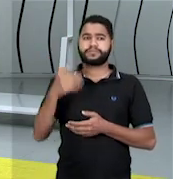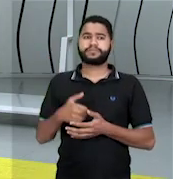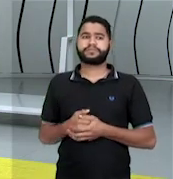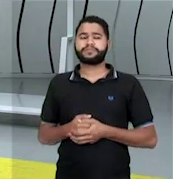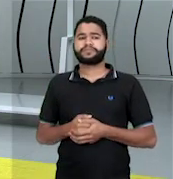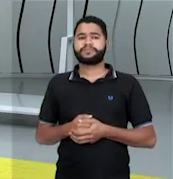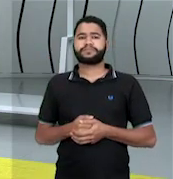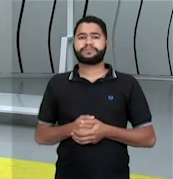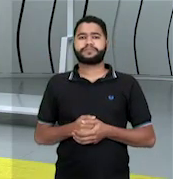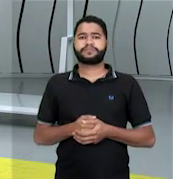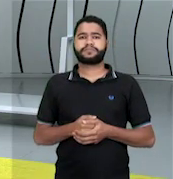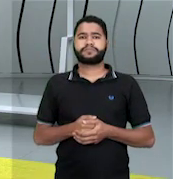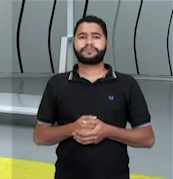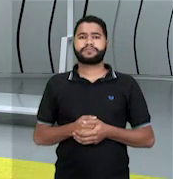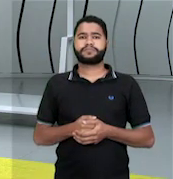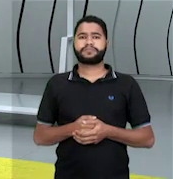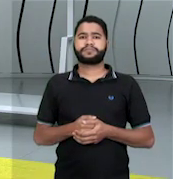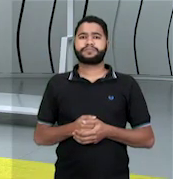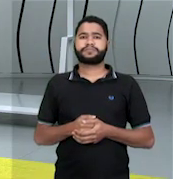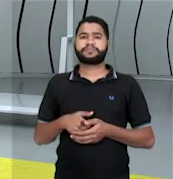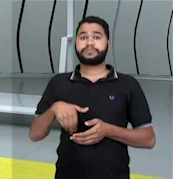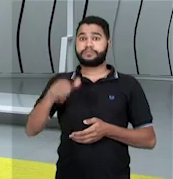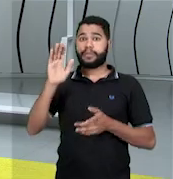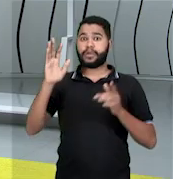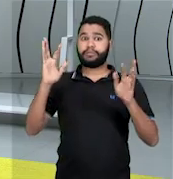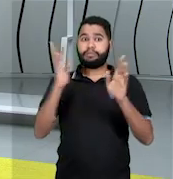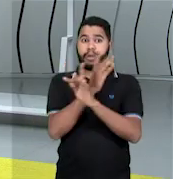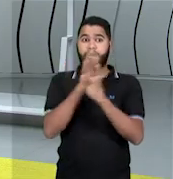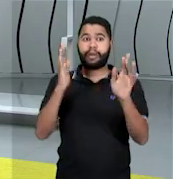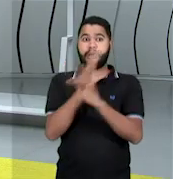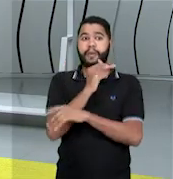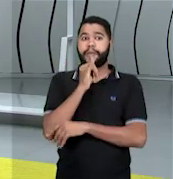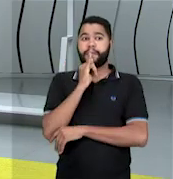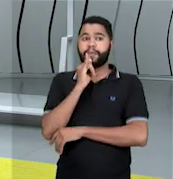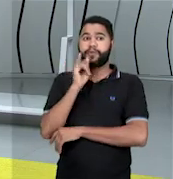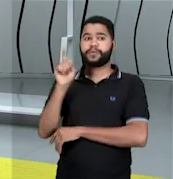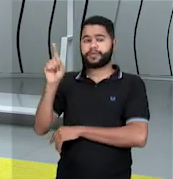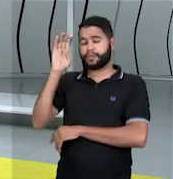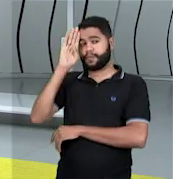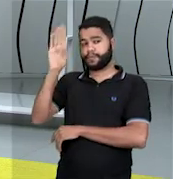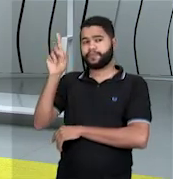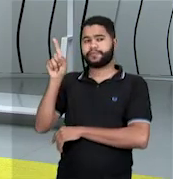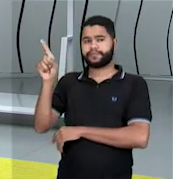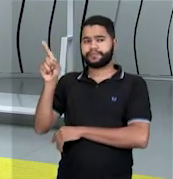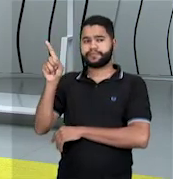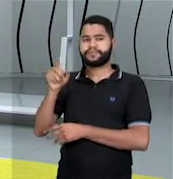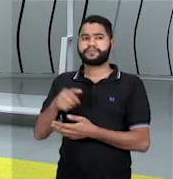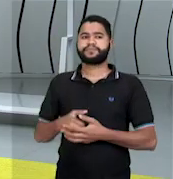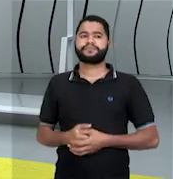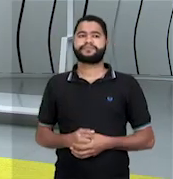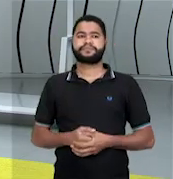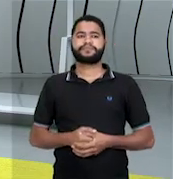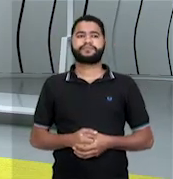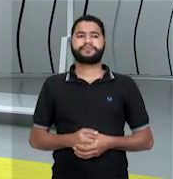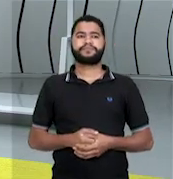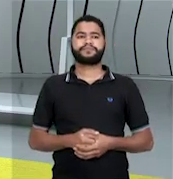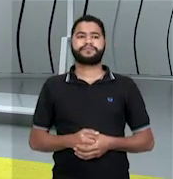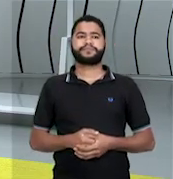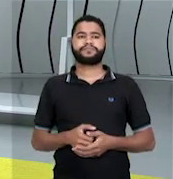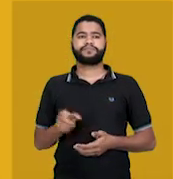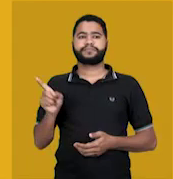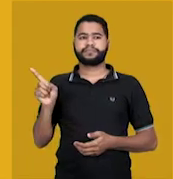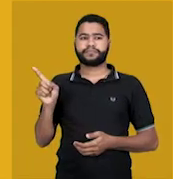mais, né, as regiões mais concentradas aqui, por exemplo, igual dei o destaque para vocês, né, da região